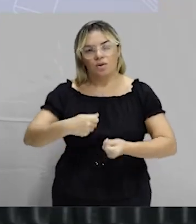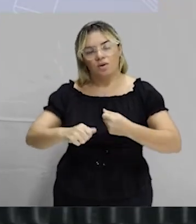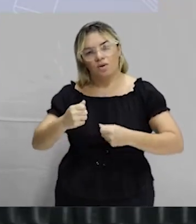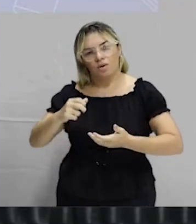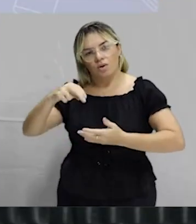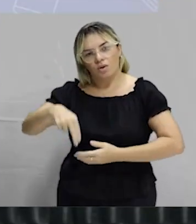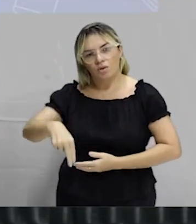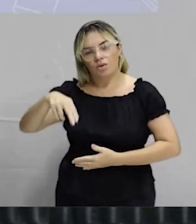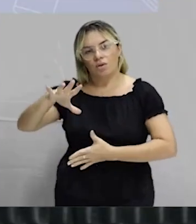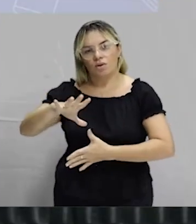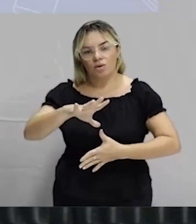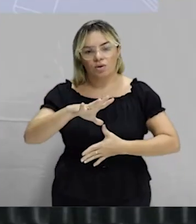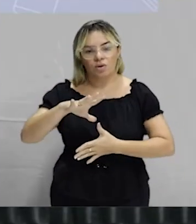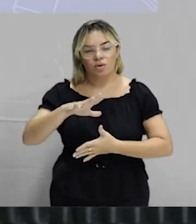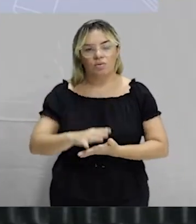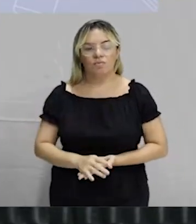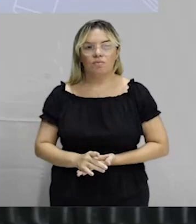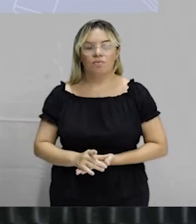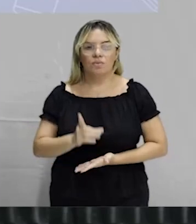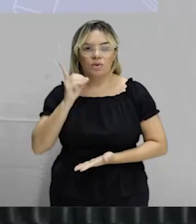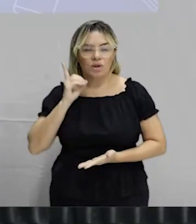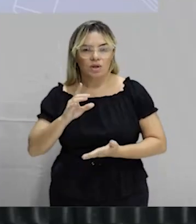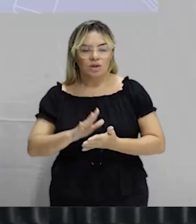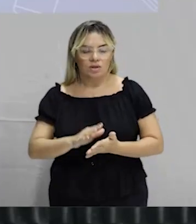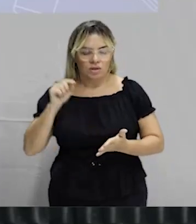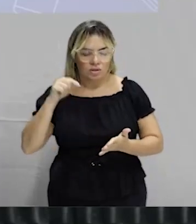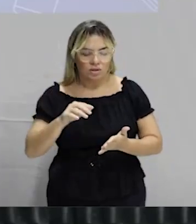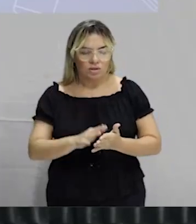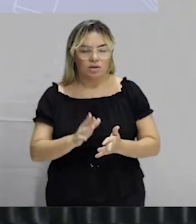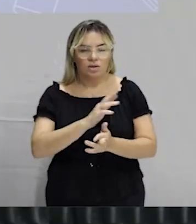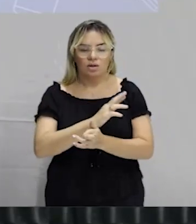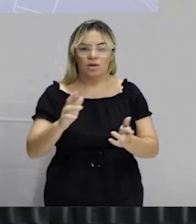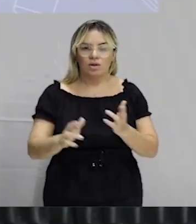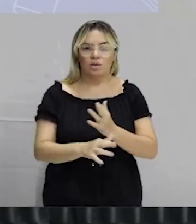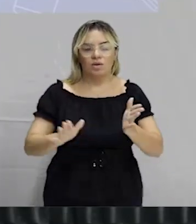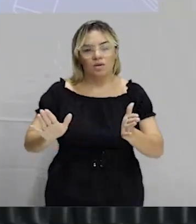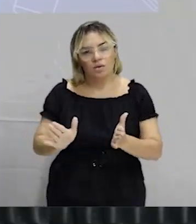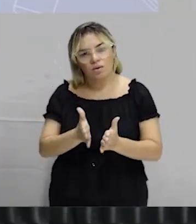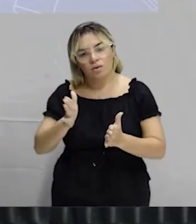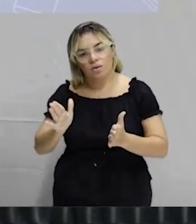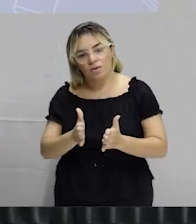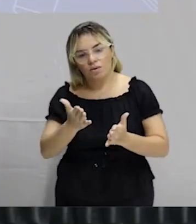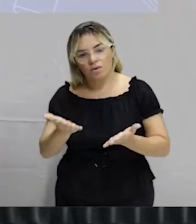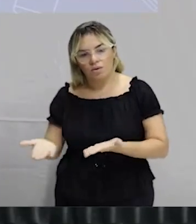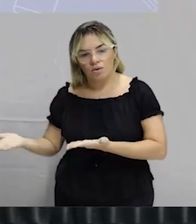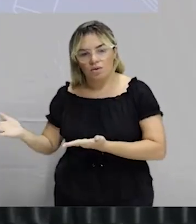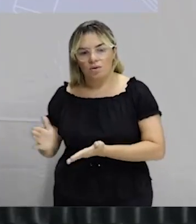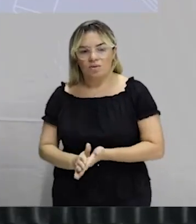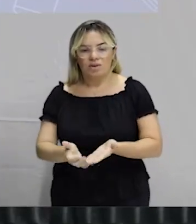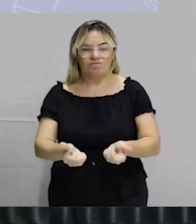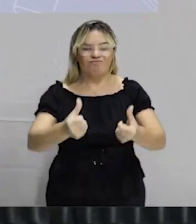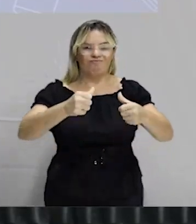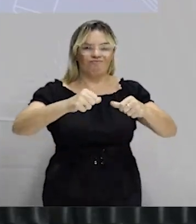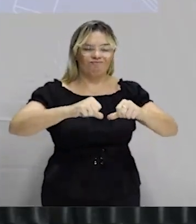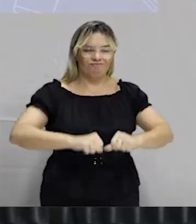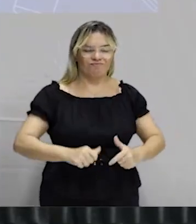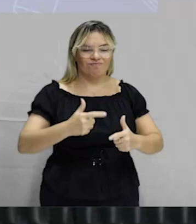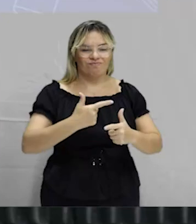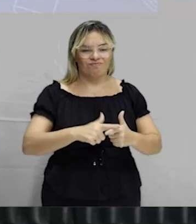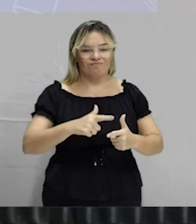diz respeito à produção, porque a depressão nos mostra uma